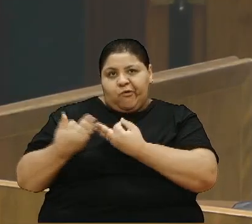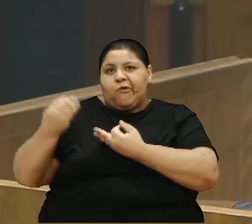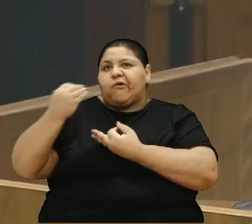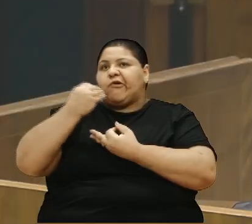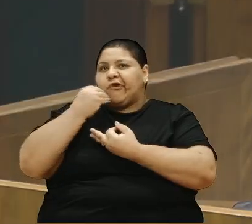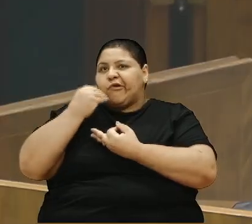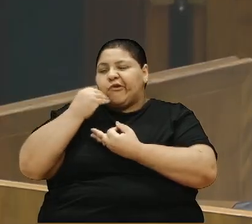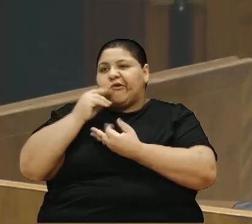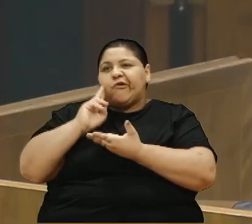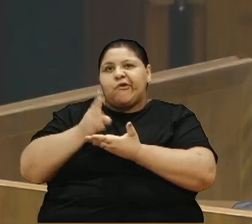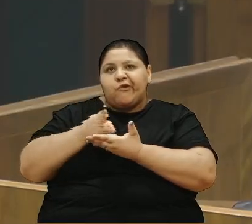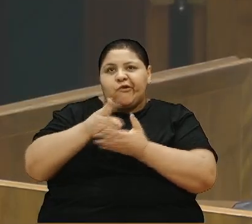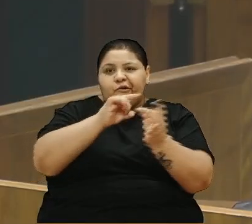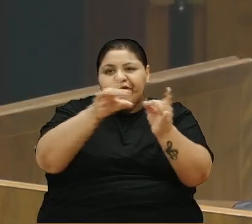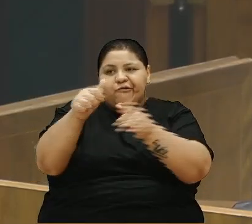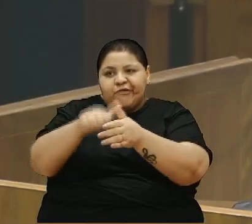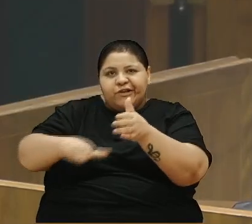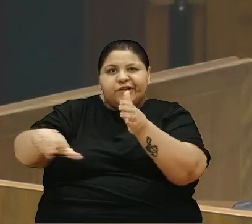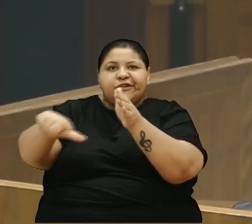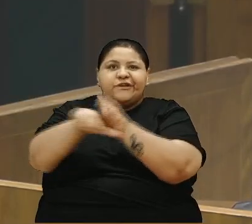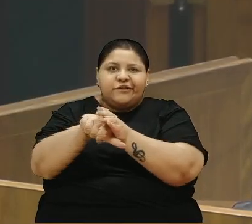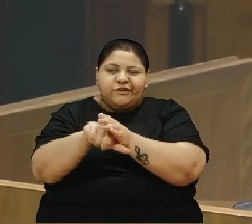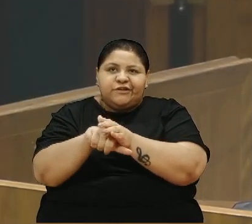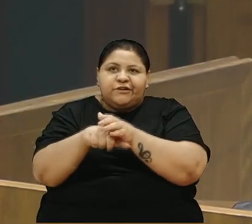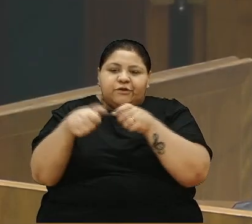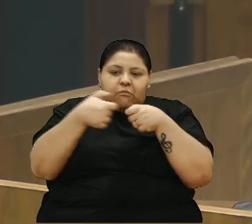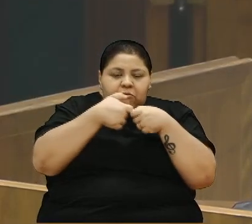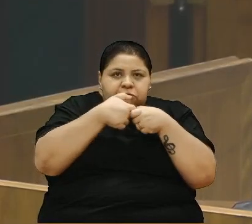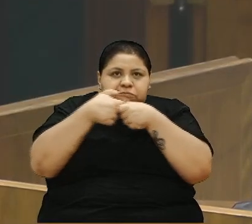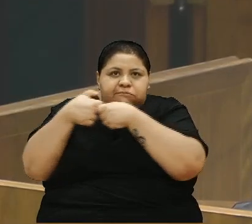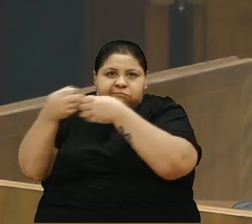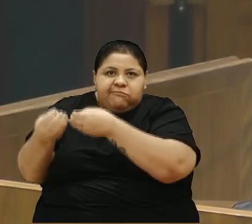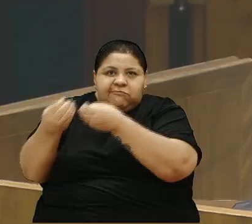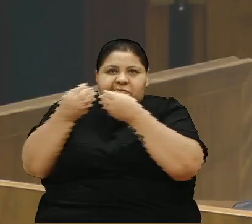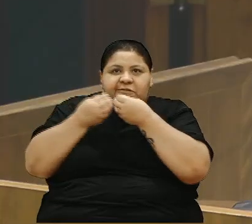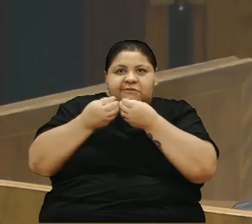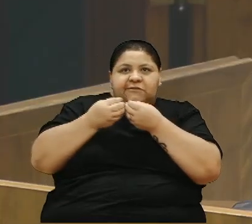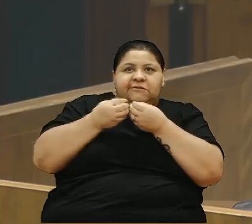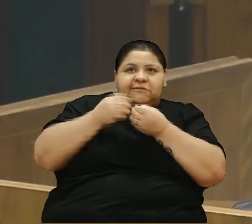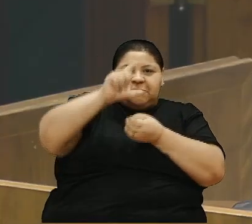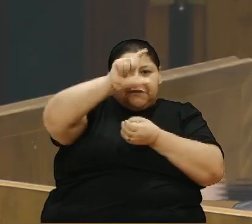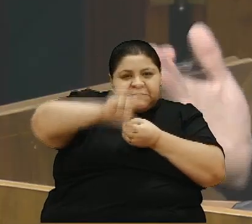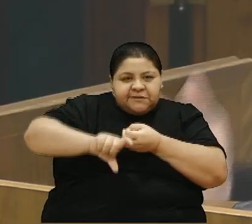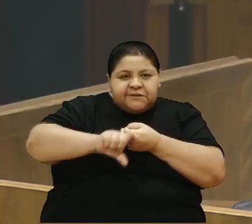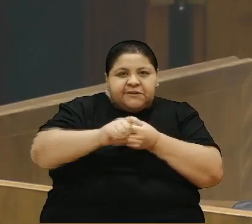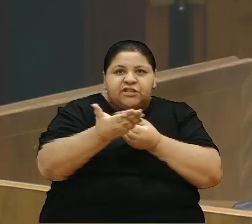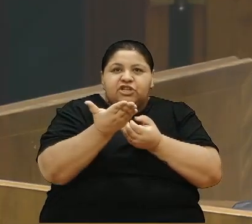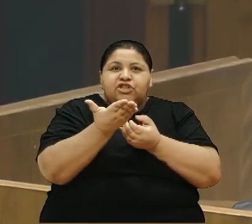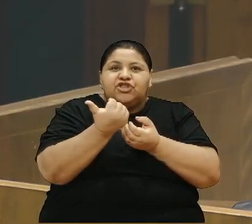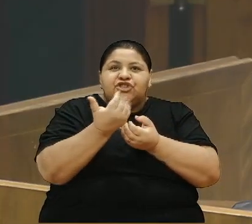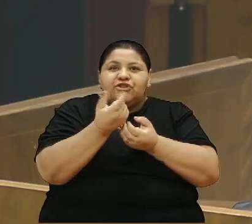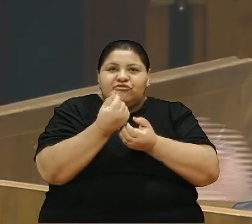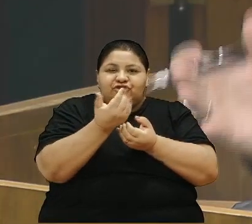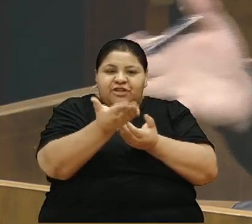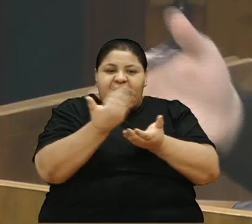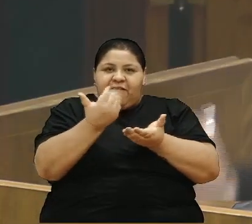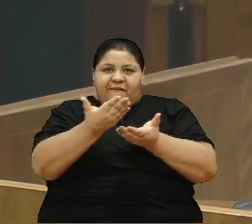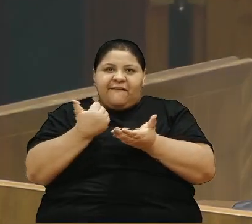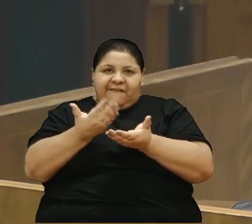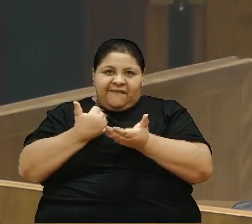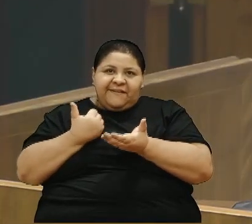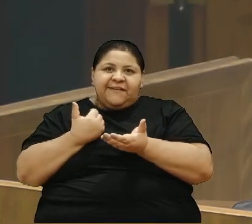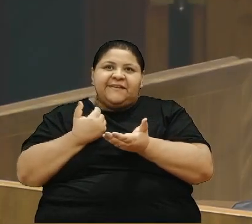o tráfico de drogas, o cara entrega crack ali, fica com o cartão e já faz os próprios saques, né, isso aí a gente tem que buscar combater, e se tiver